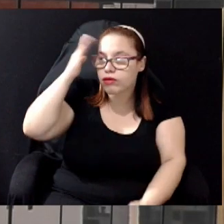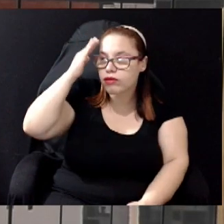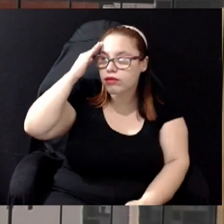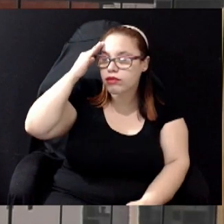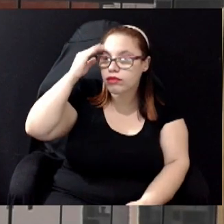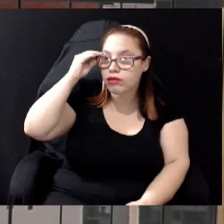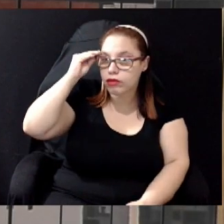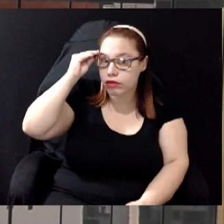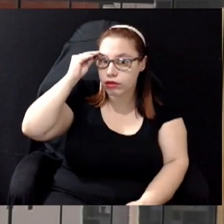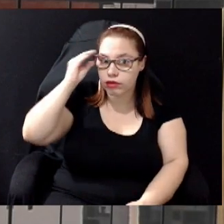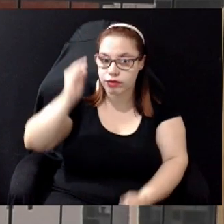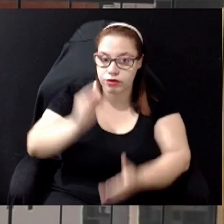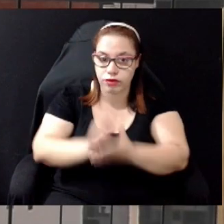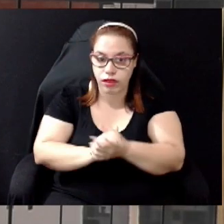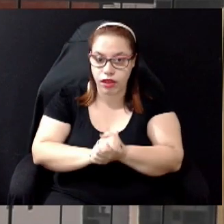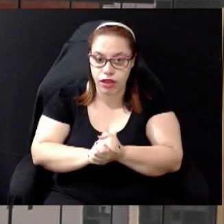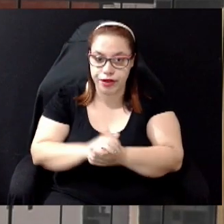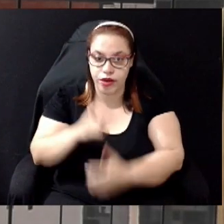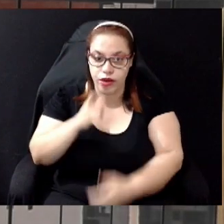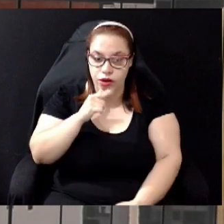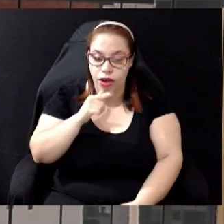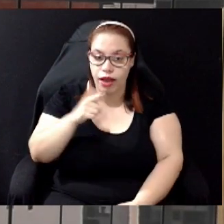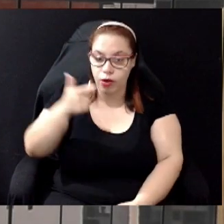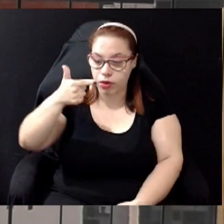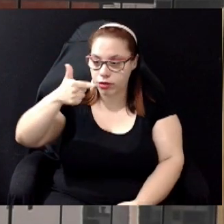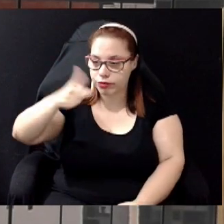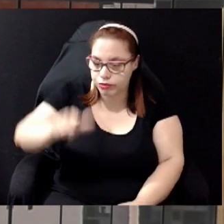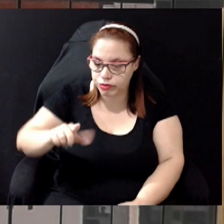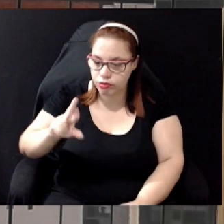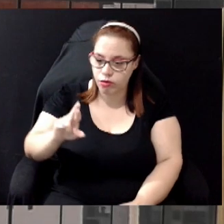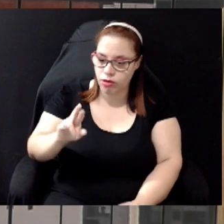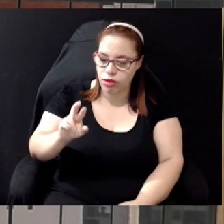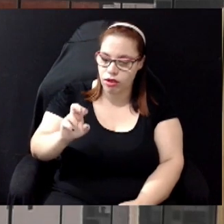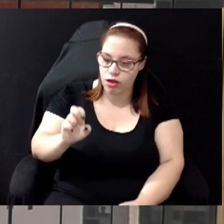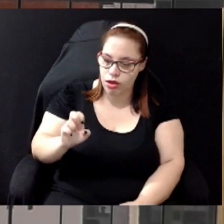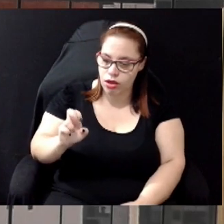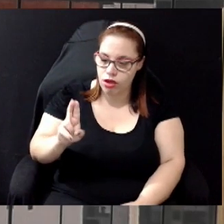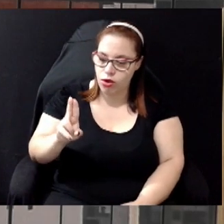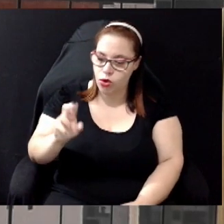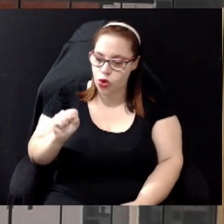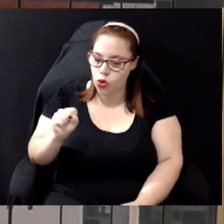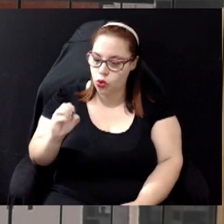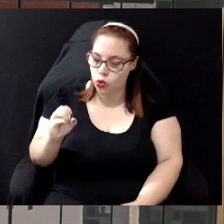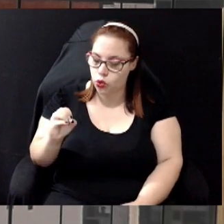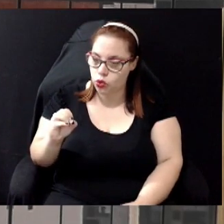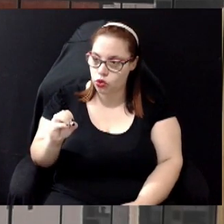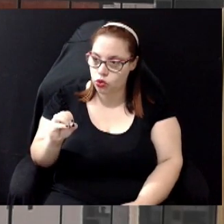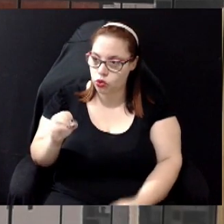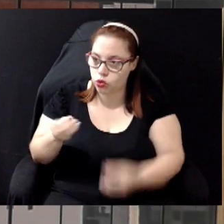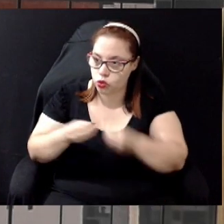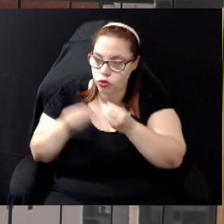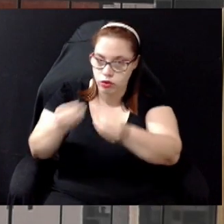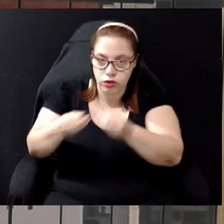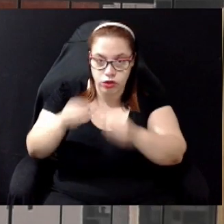entender também, assim, a gente diz que é uma água para reuso. Como é que isso é determinado?